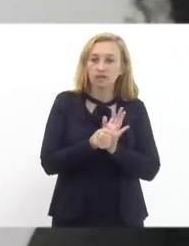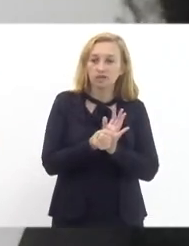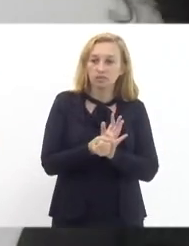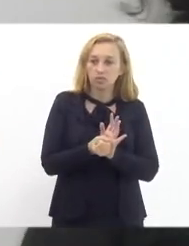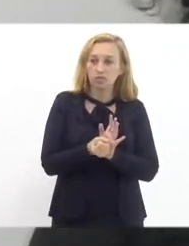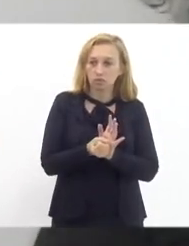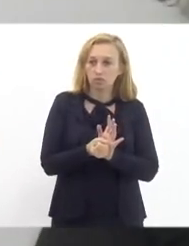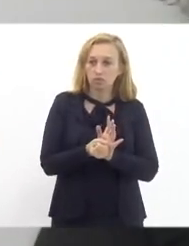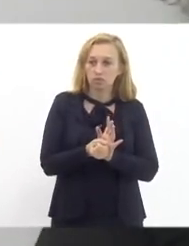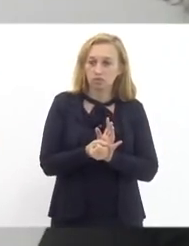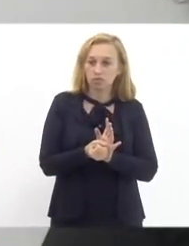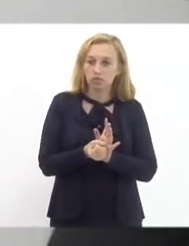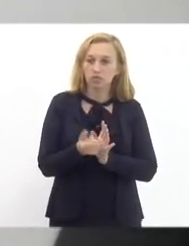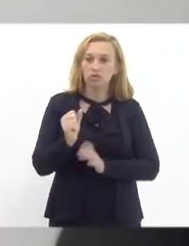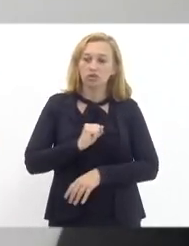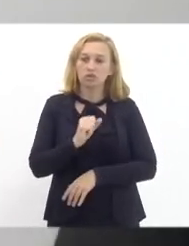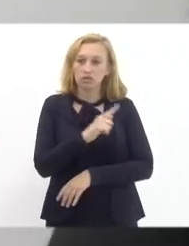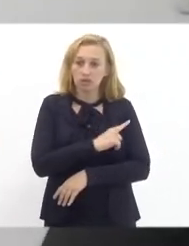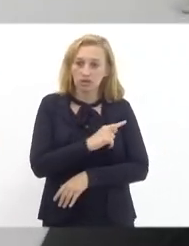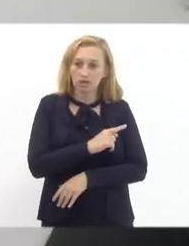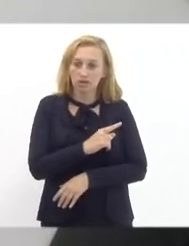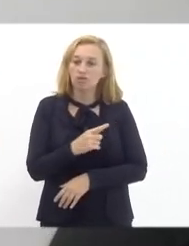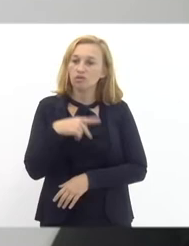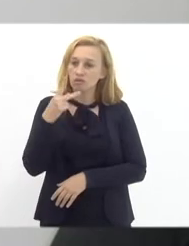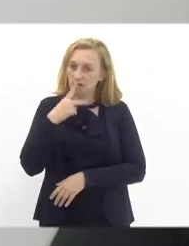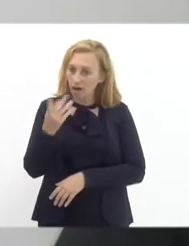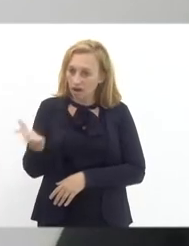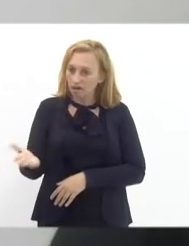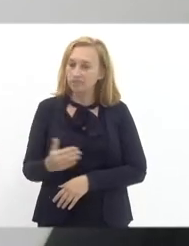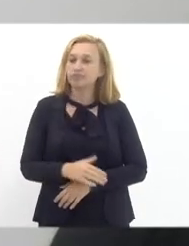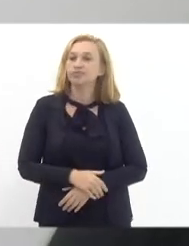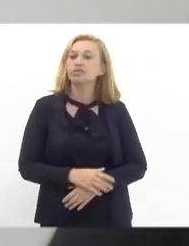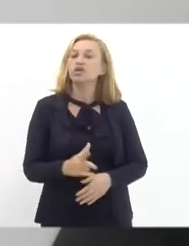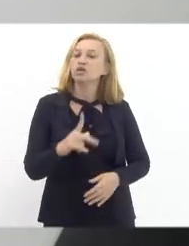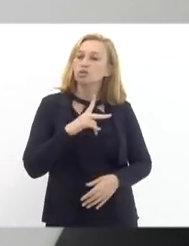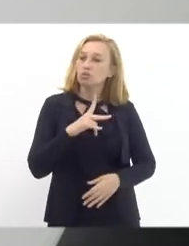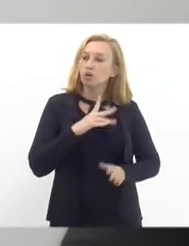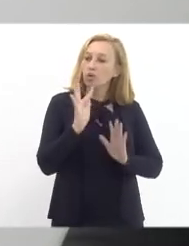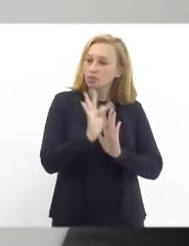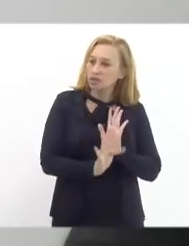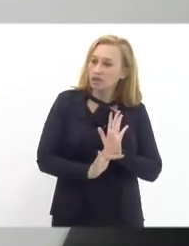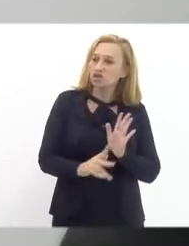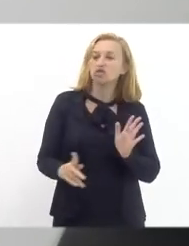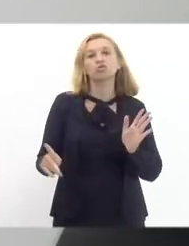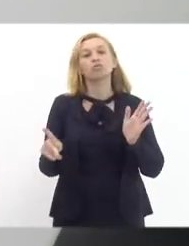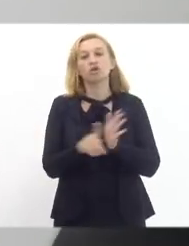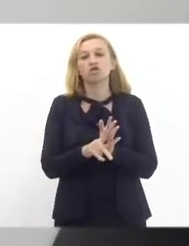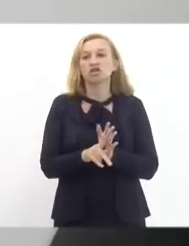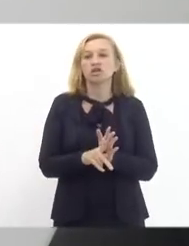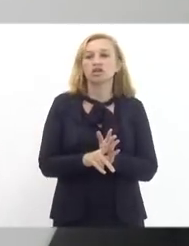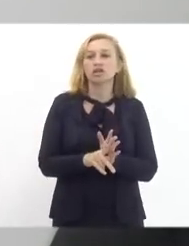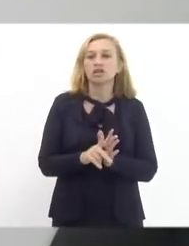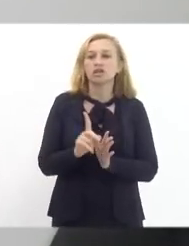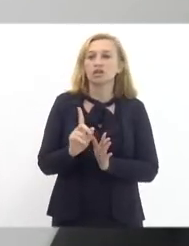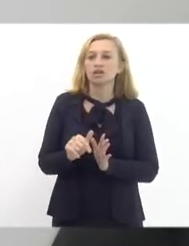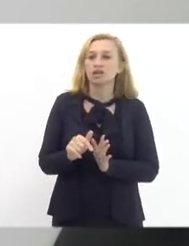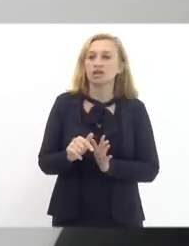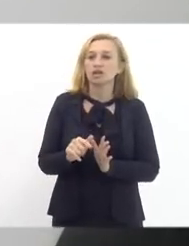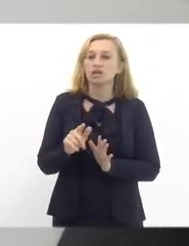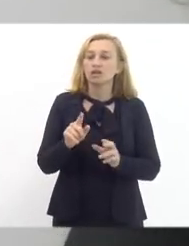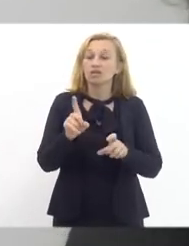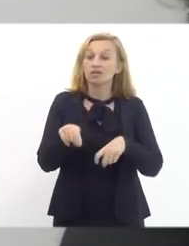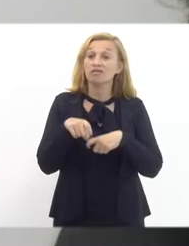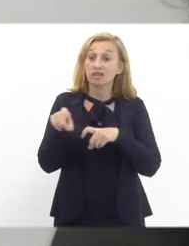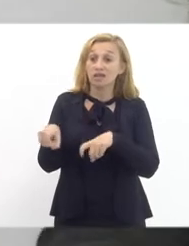gonçalense. Como foi mencionado, né, no próprio texto do projeto, ele é um exemplar de